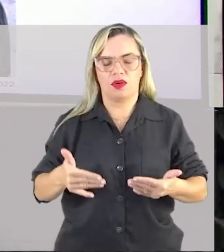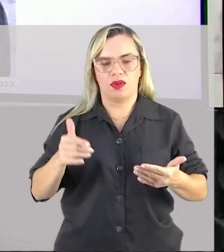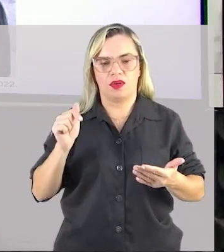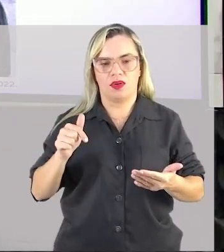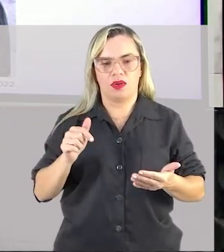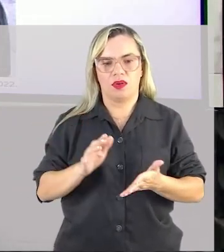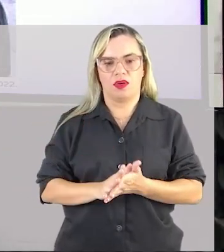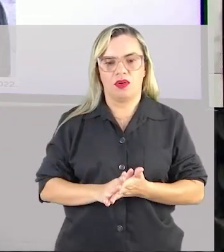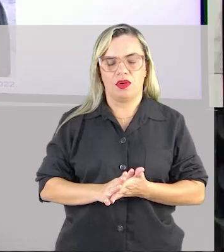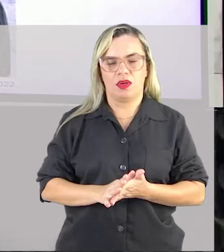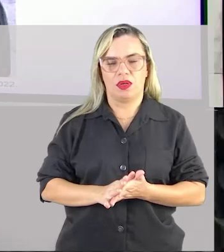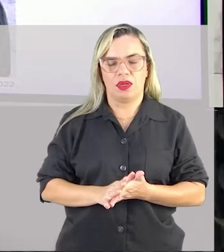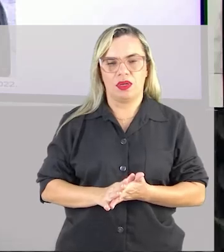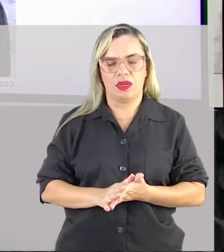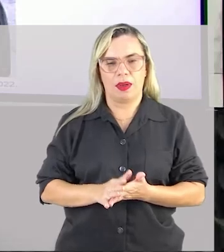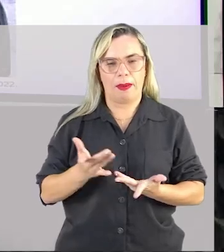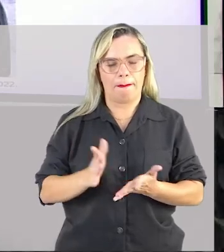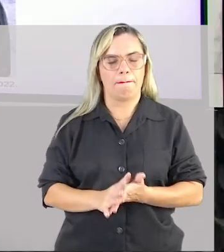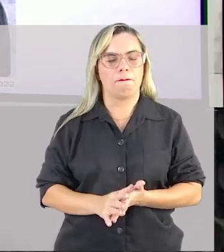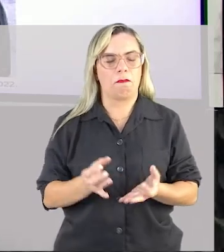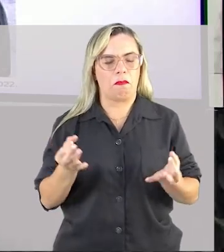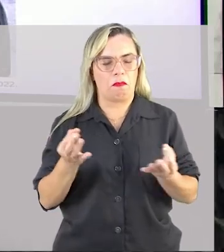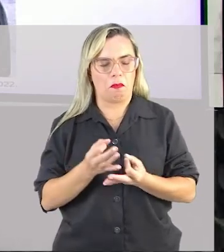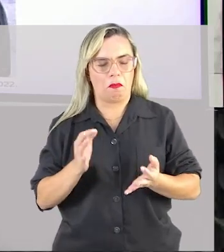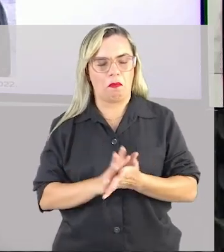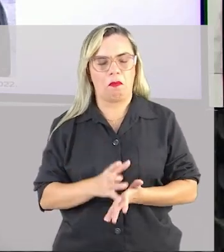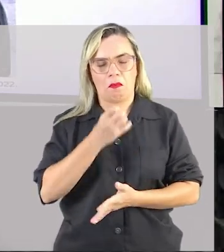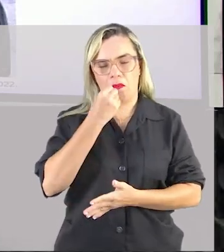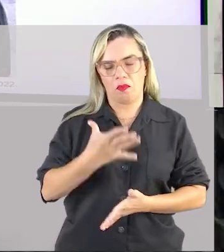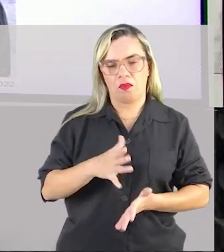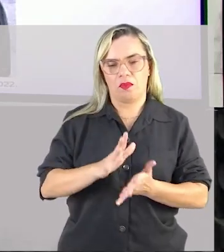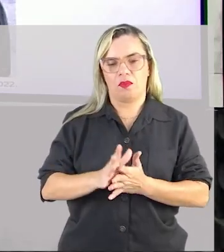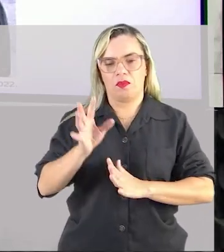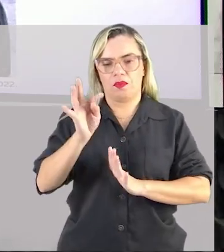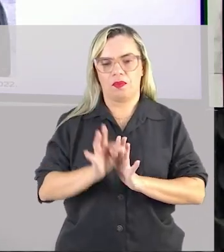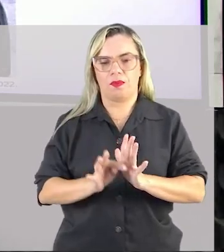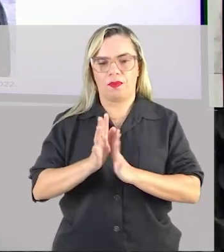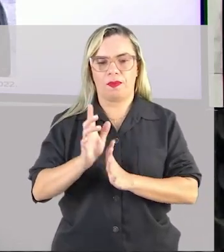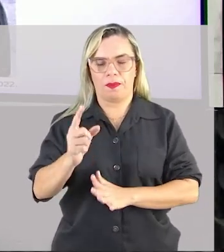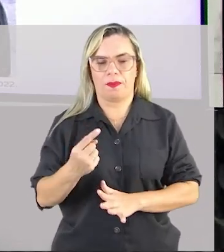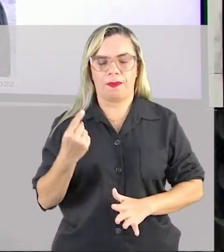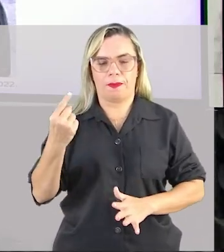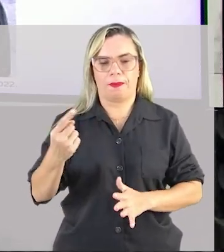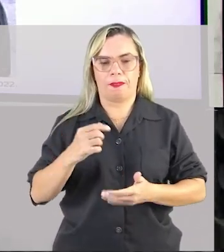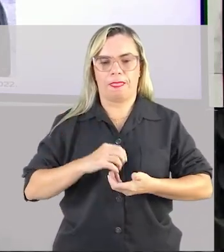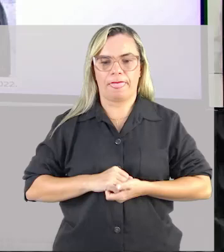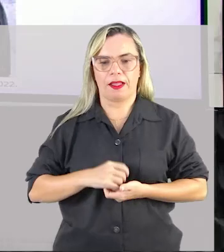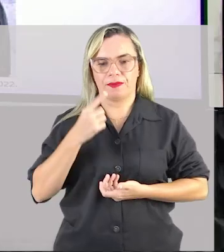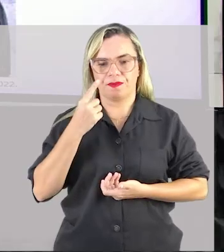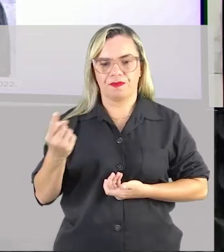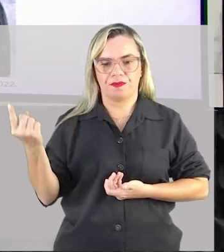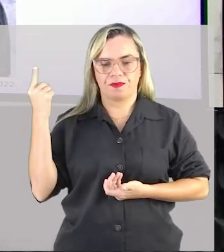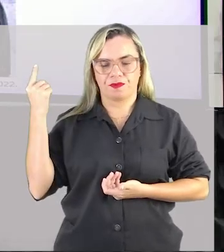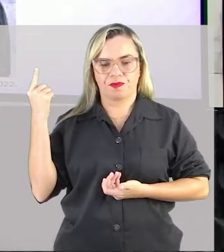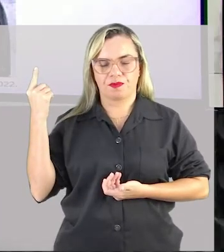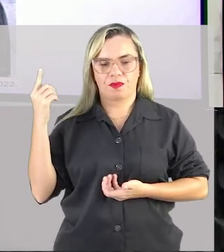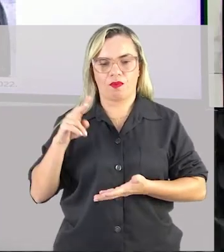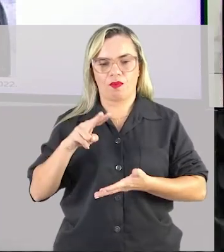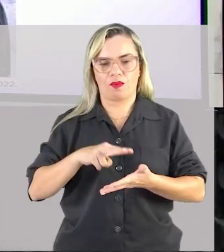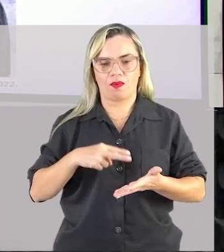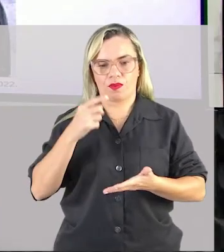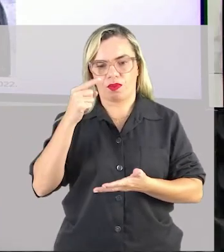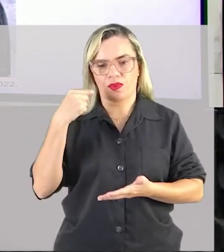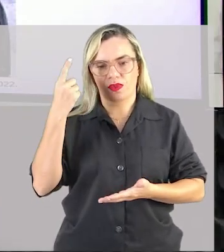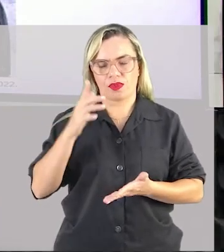Essa questão é sensacional. Vamos começar aqui. Texto 1. Que me passa? Possivelmente perguntando o